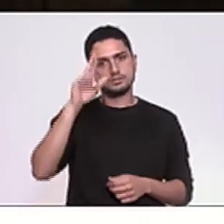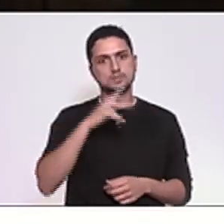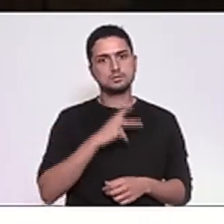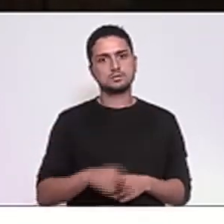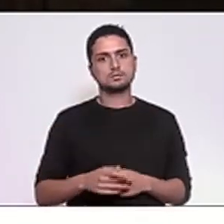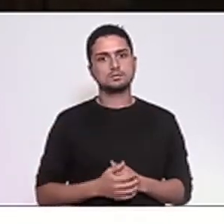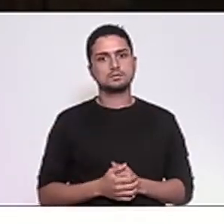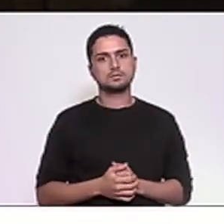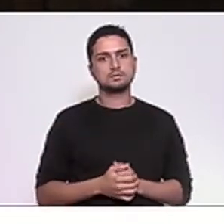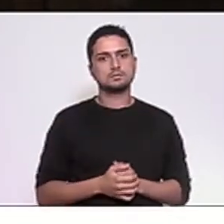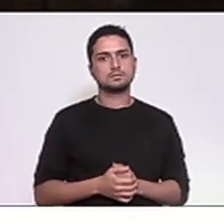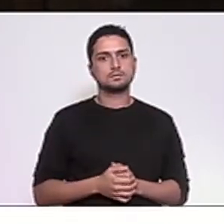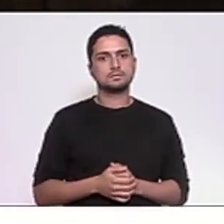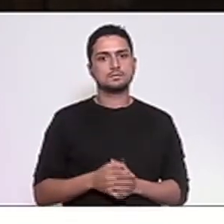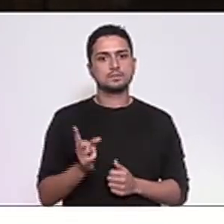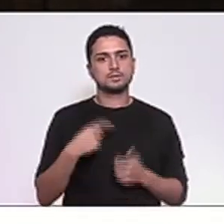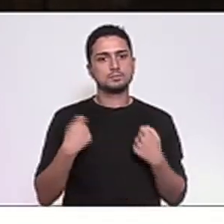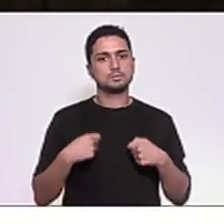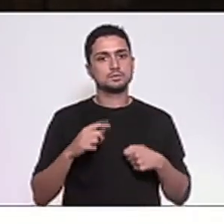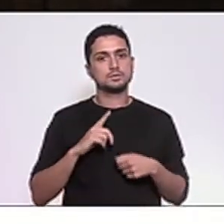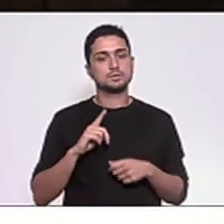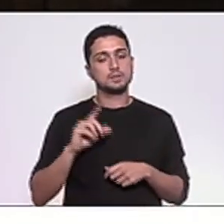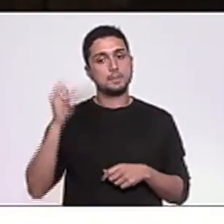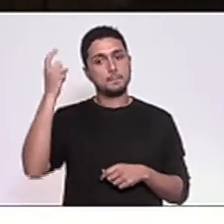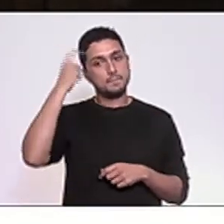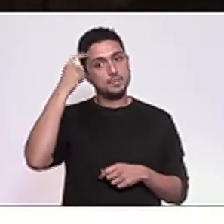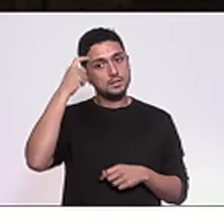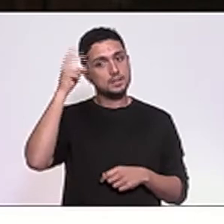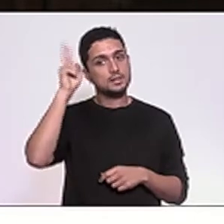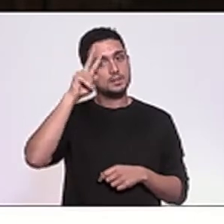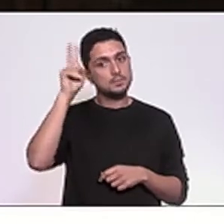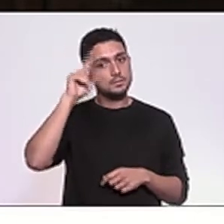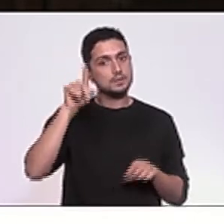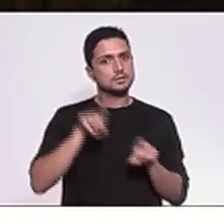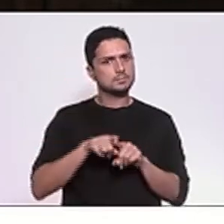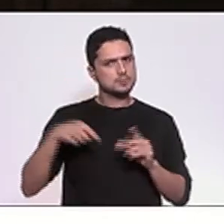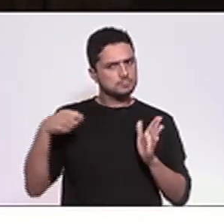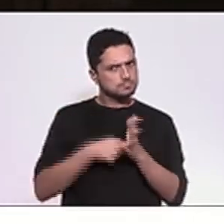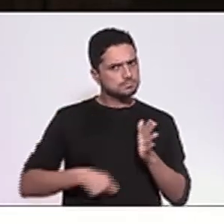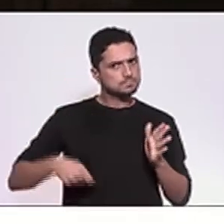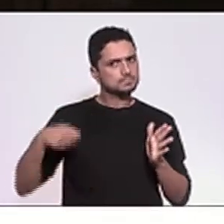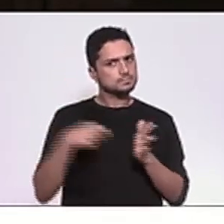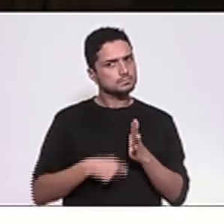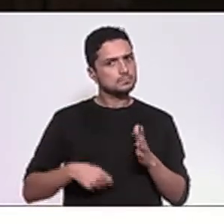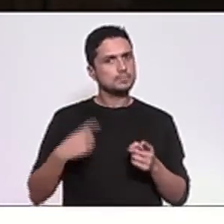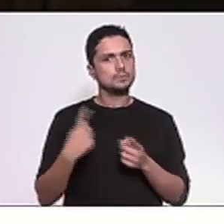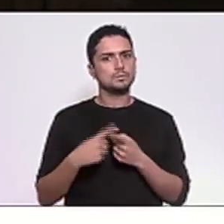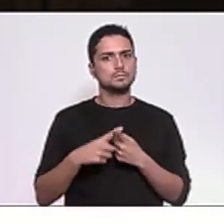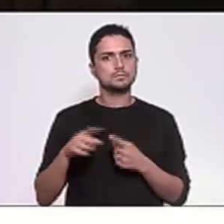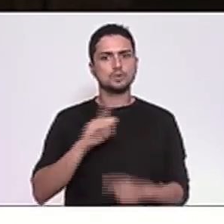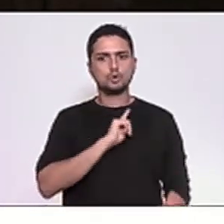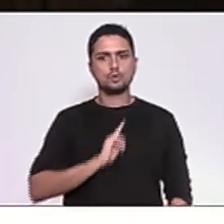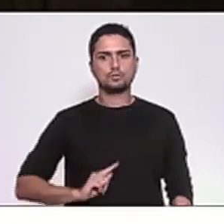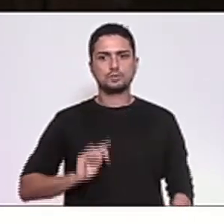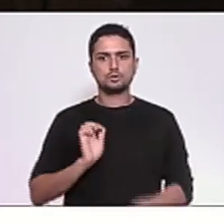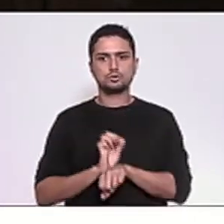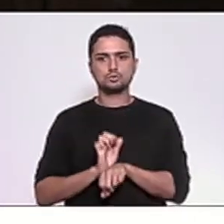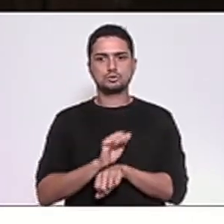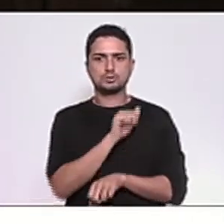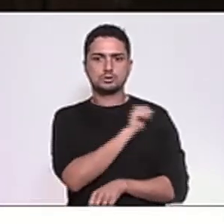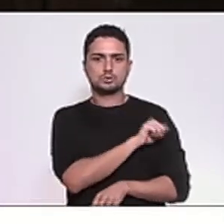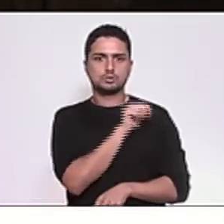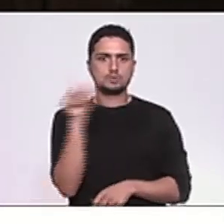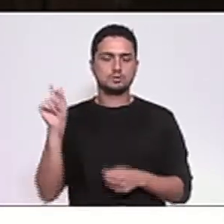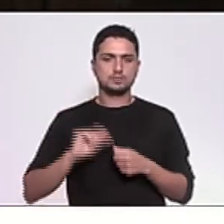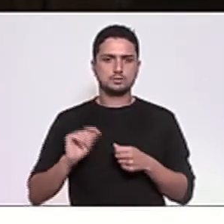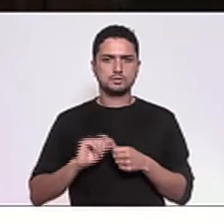presidenta, vamos ter que ter não só memória, mas ser resistentes. porque o que o governador do estado do Rio de Janeiro